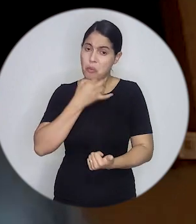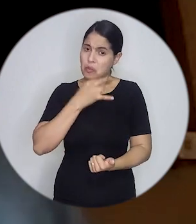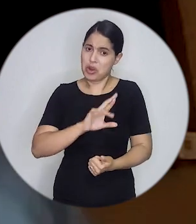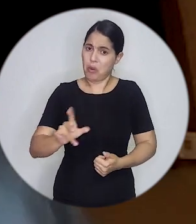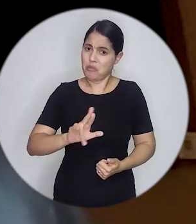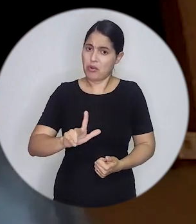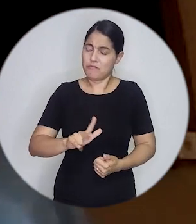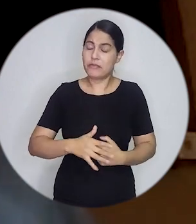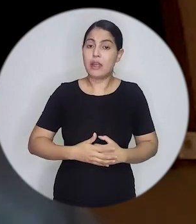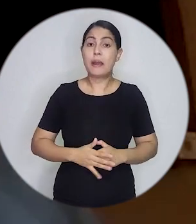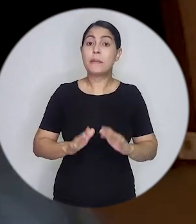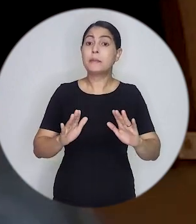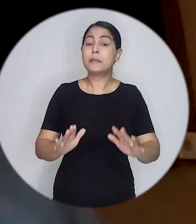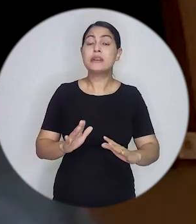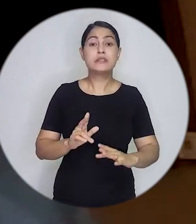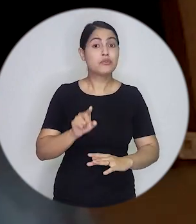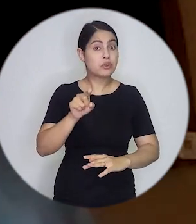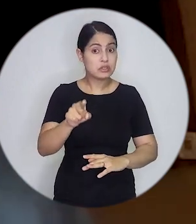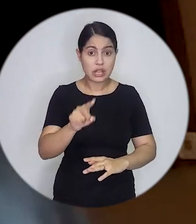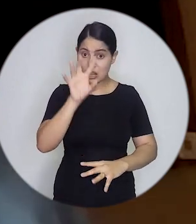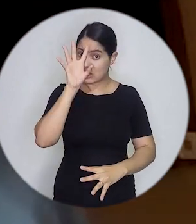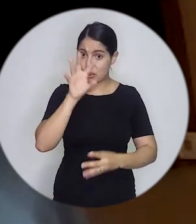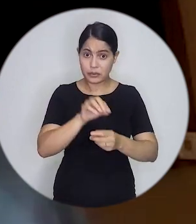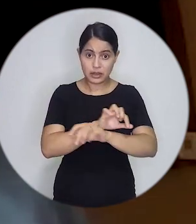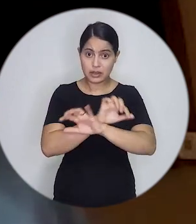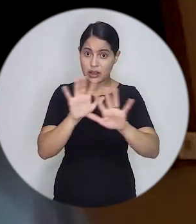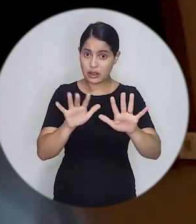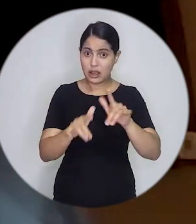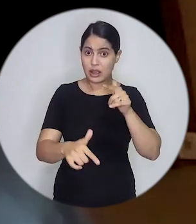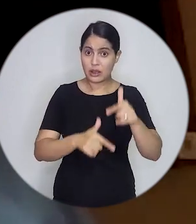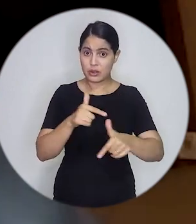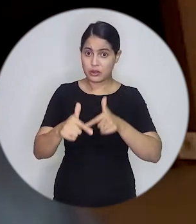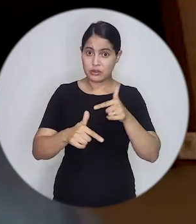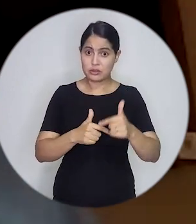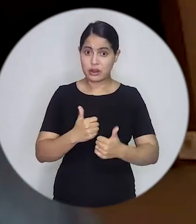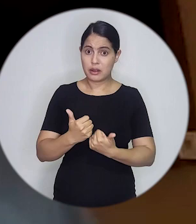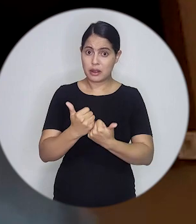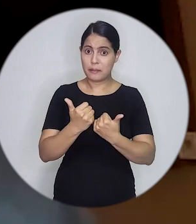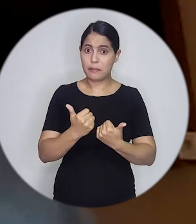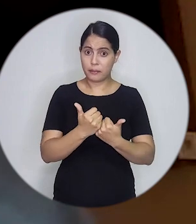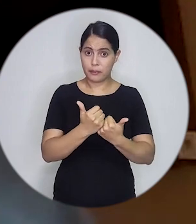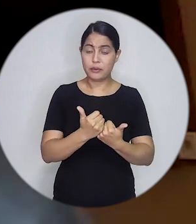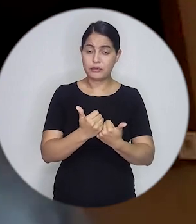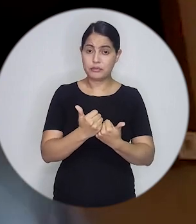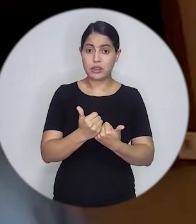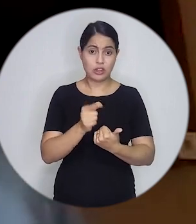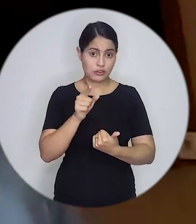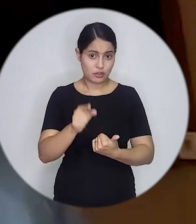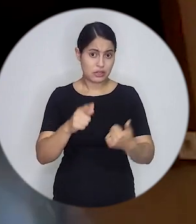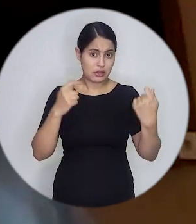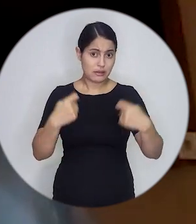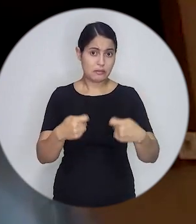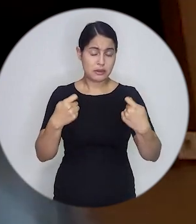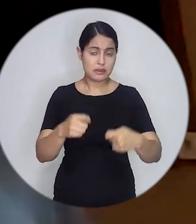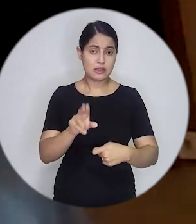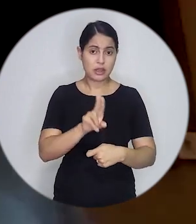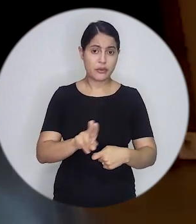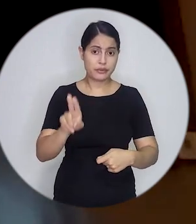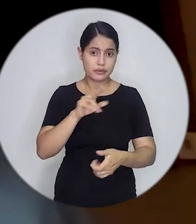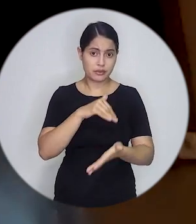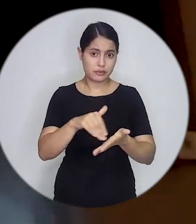que não. A não ser que você não a entenda como uma ferramenta de trabalho que provavelmente